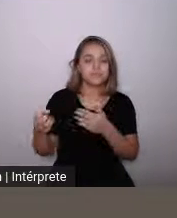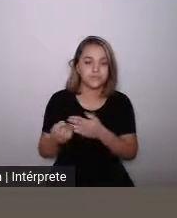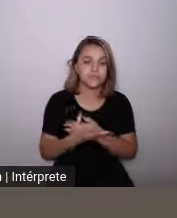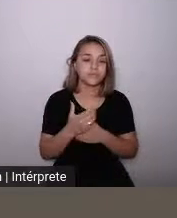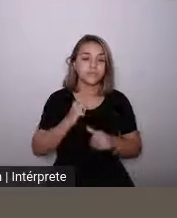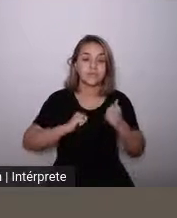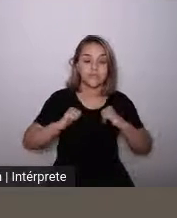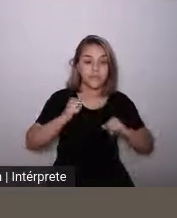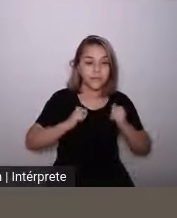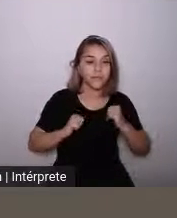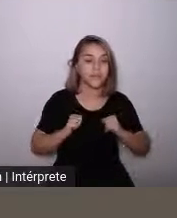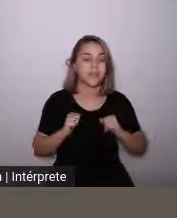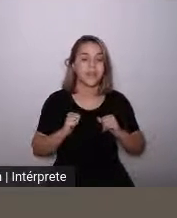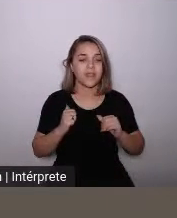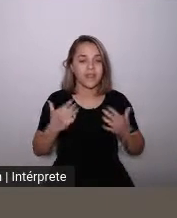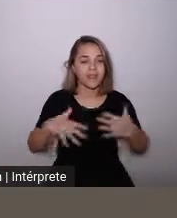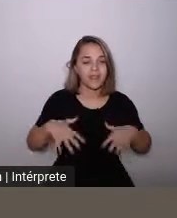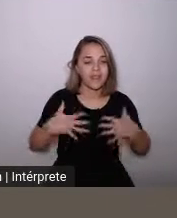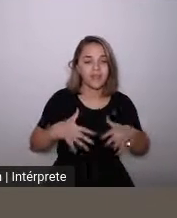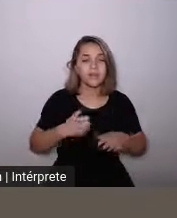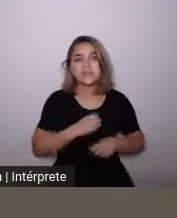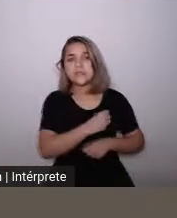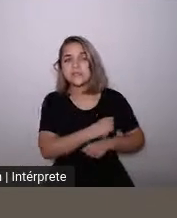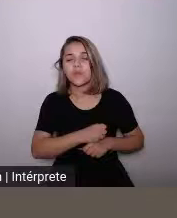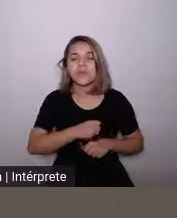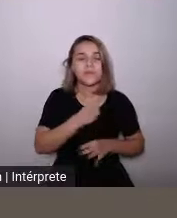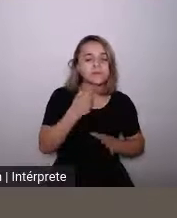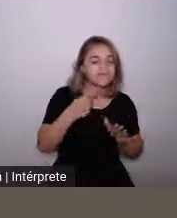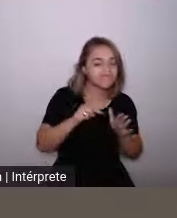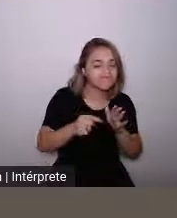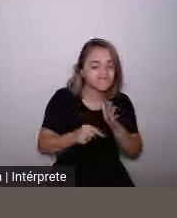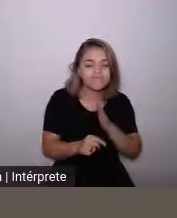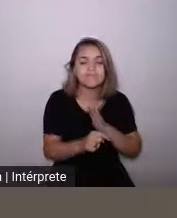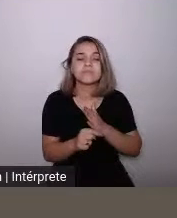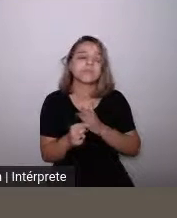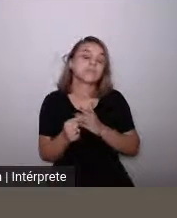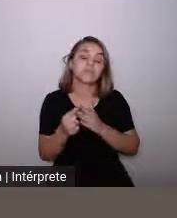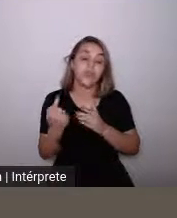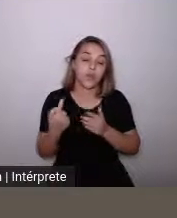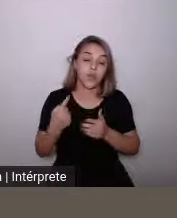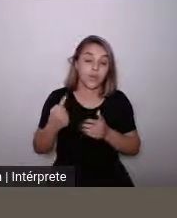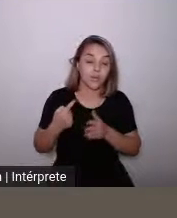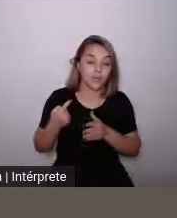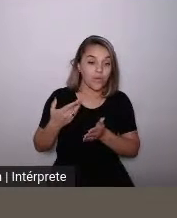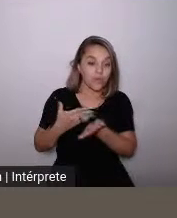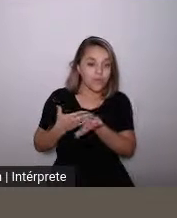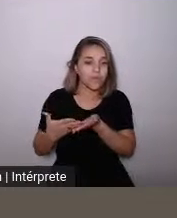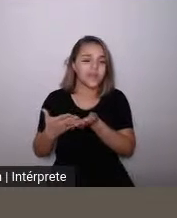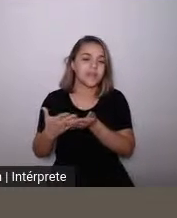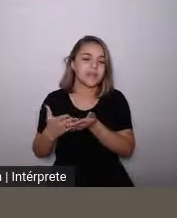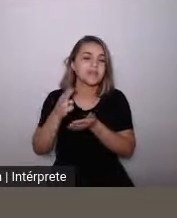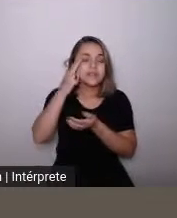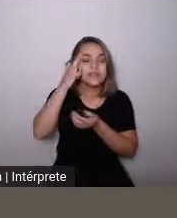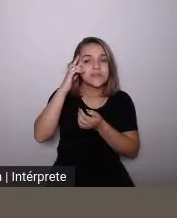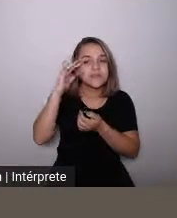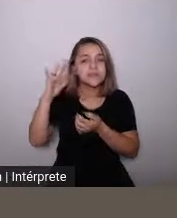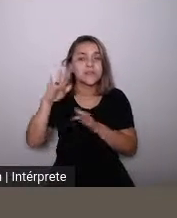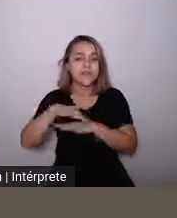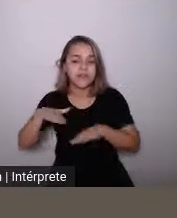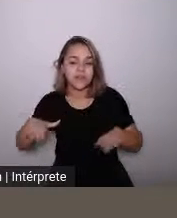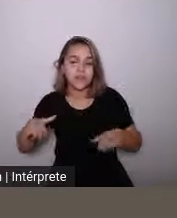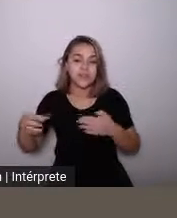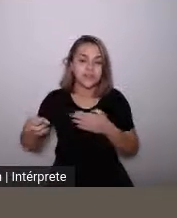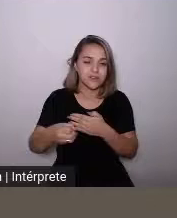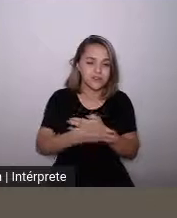em ambos está presente uma nostalgia profunda por uma nova primitividade, seja no sonho decadentista de uma nova infância, sonho